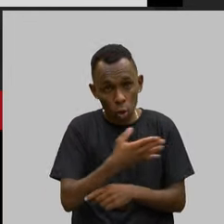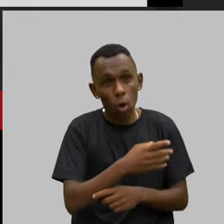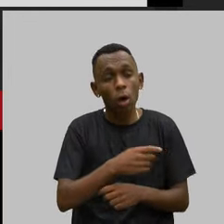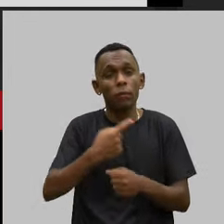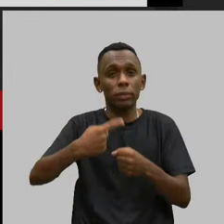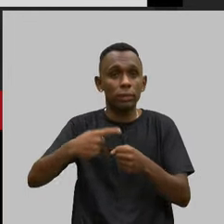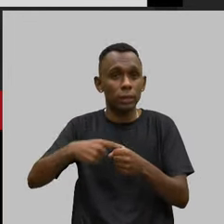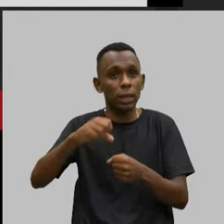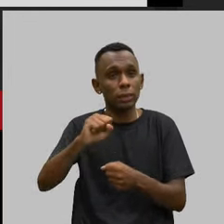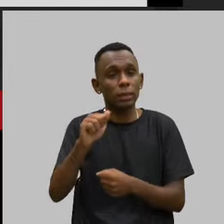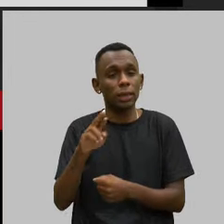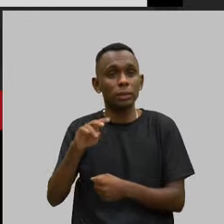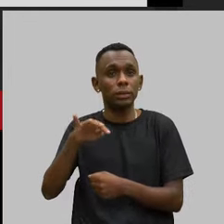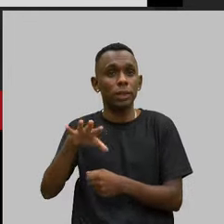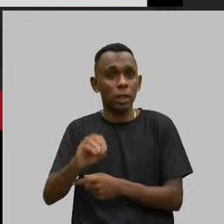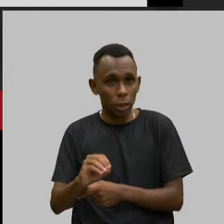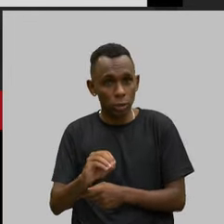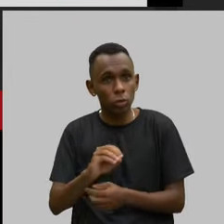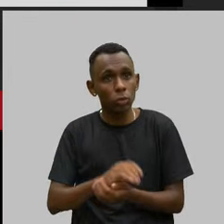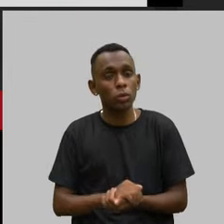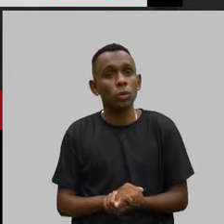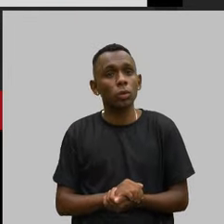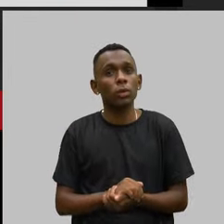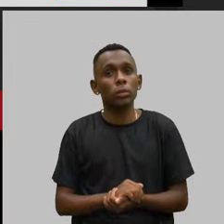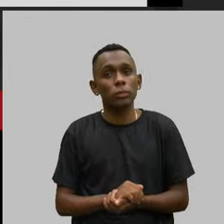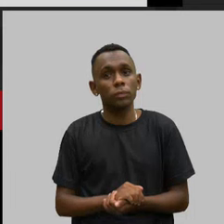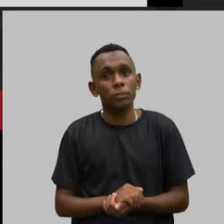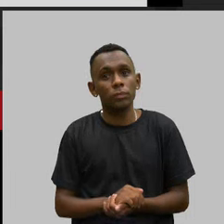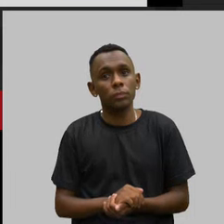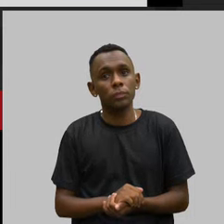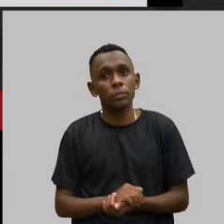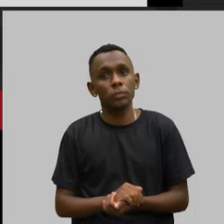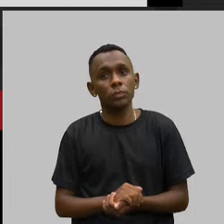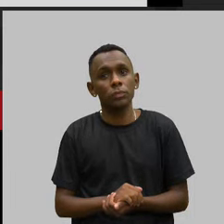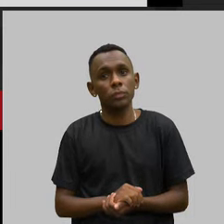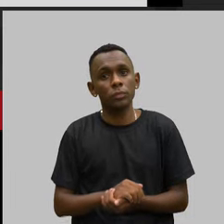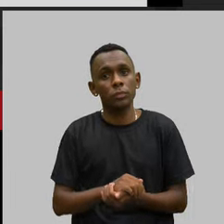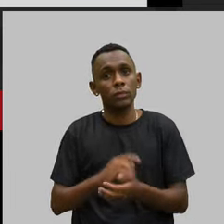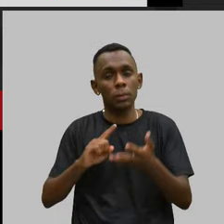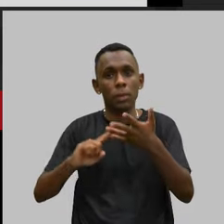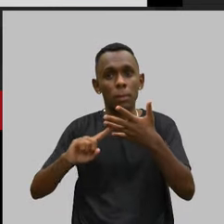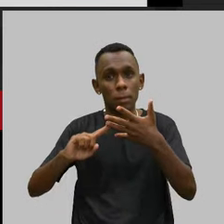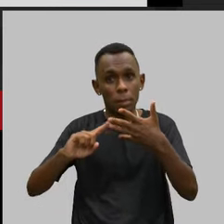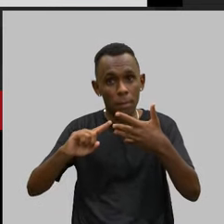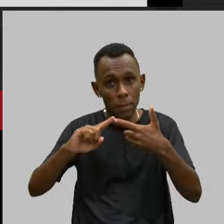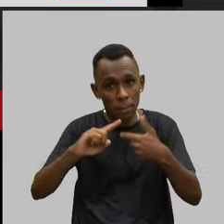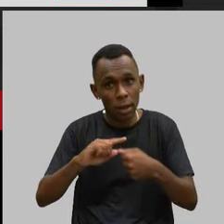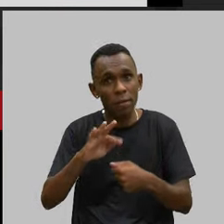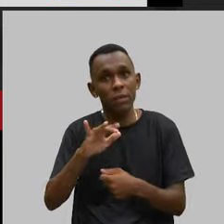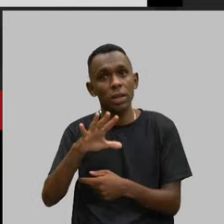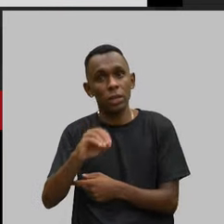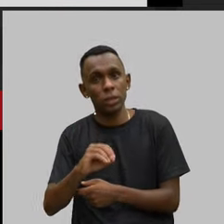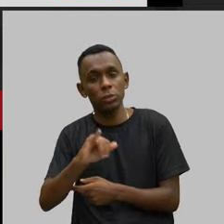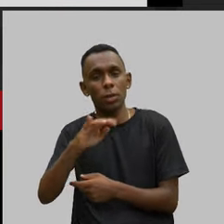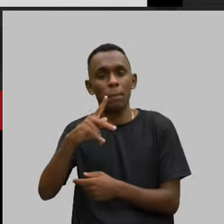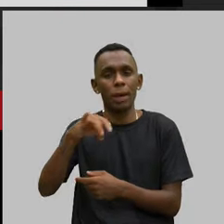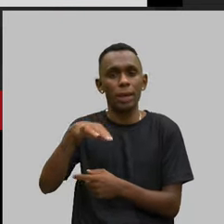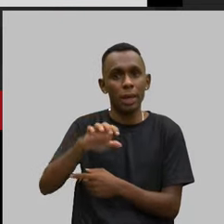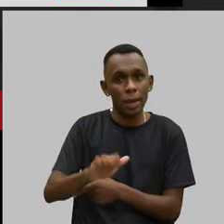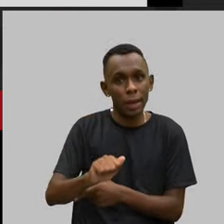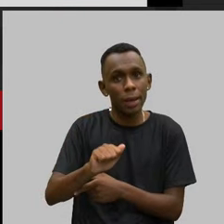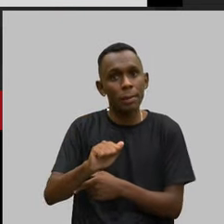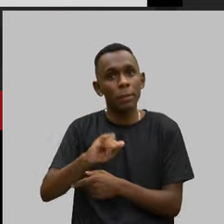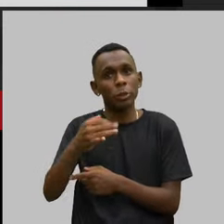oai Conceição de Alagoas o a Felício dos Santos o a Panema o a Joaquim Felício e ainda temos planejados